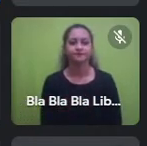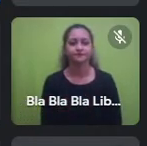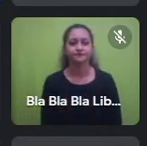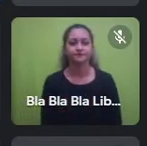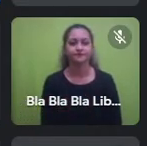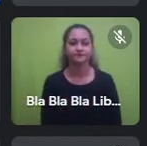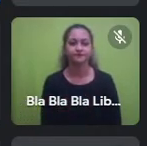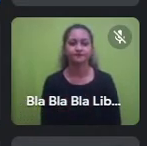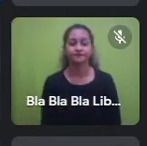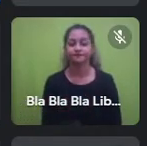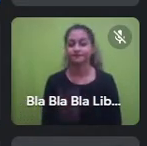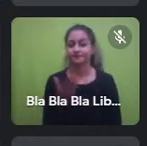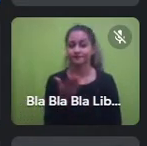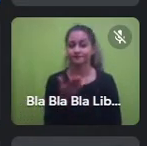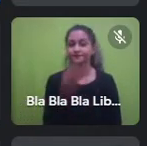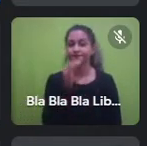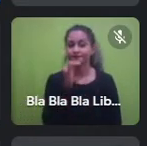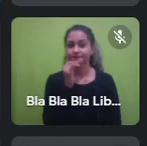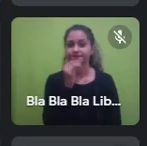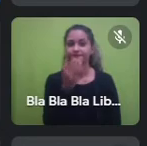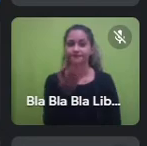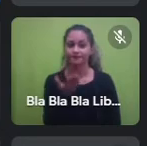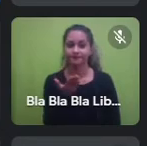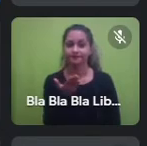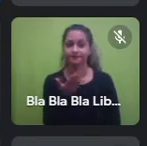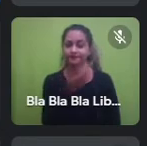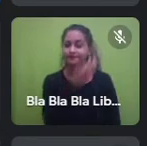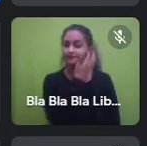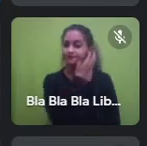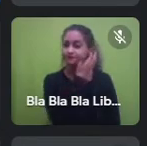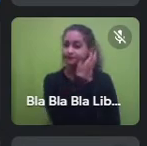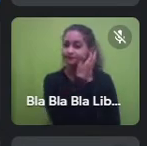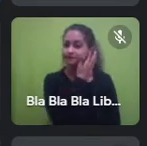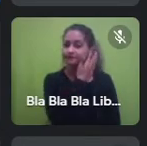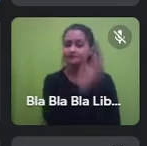E aqui, olha aí, gente, o parênquima renal dos acarás.